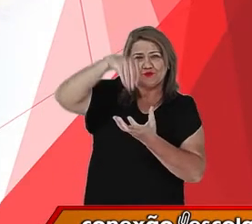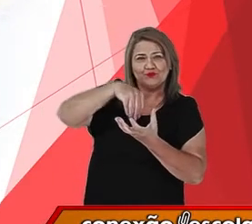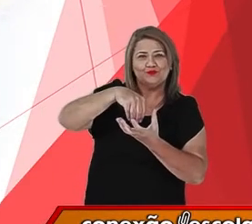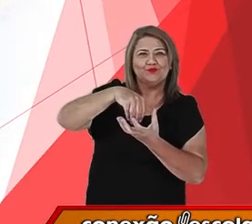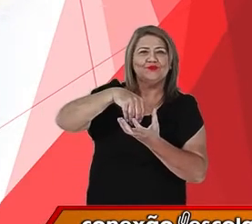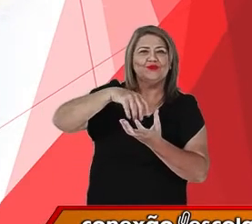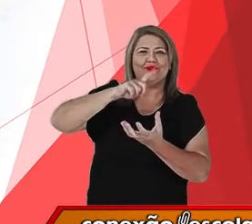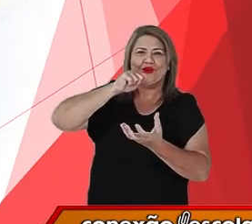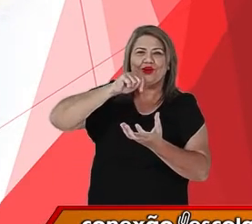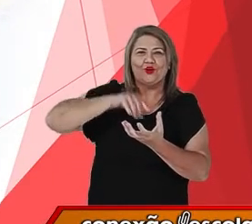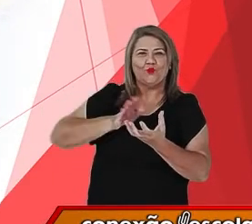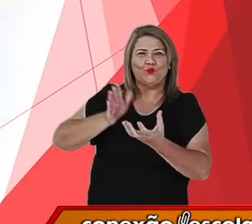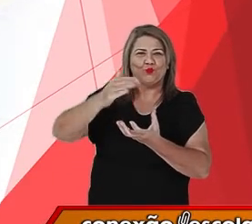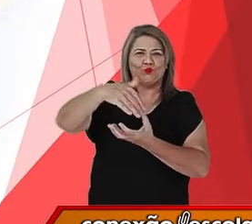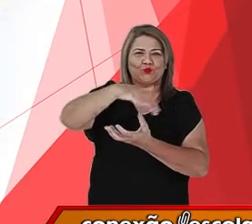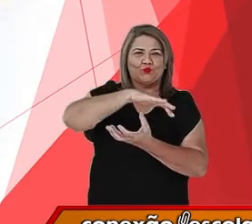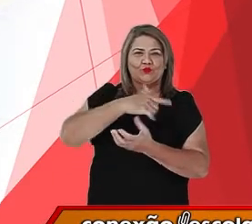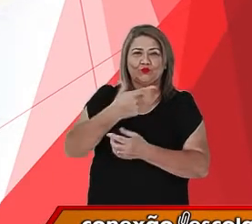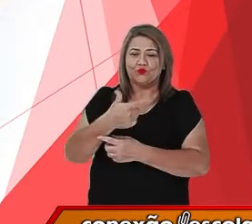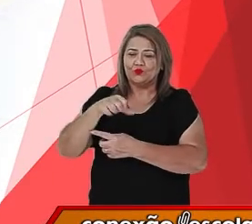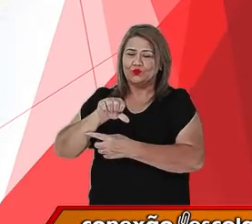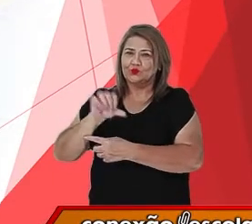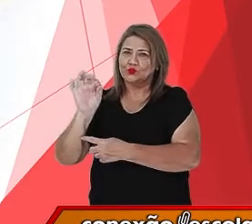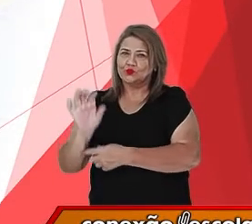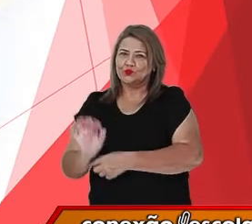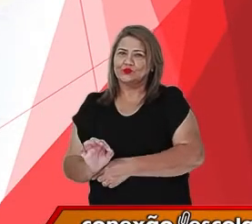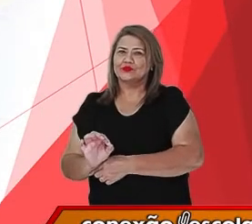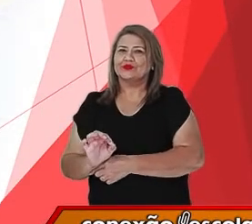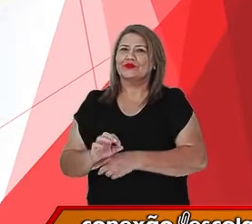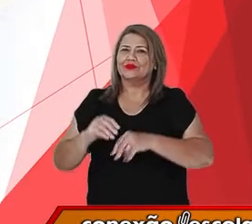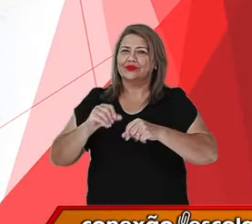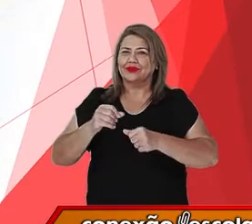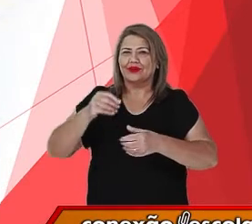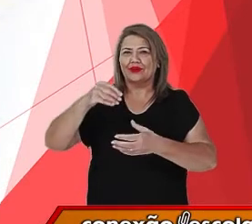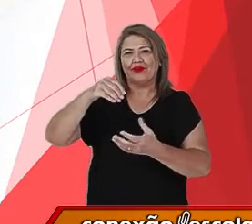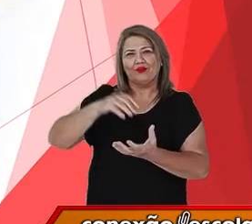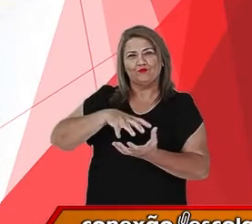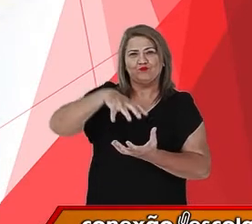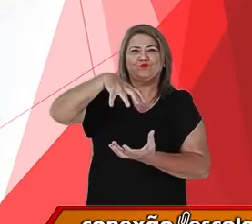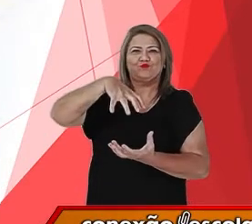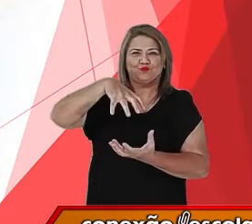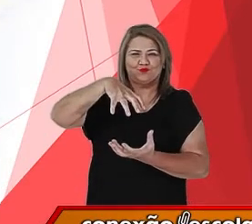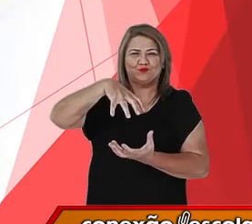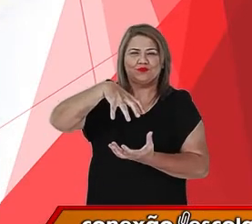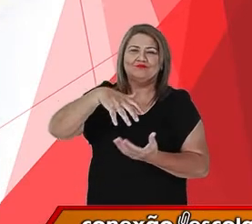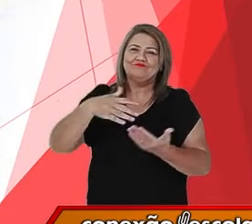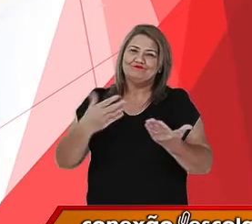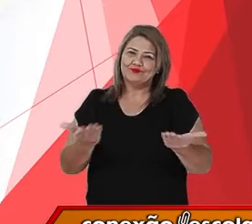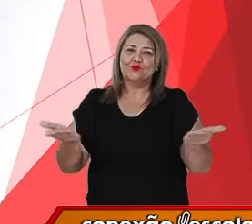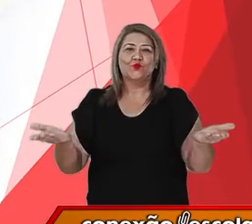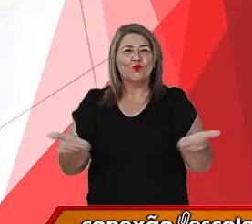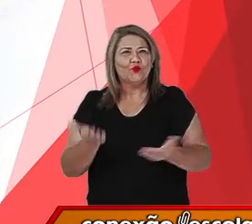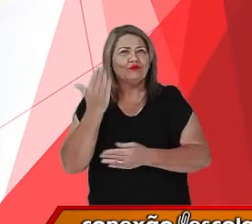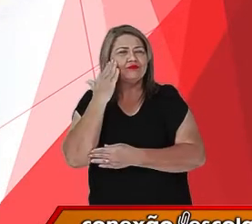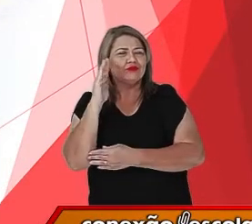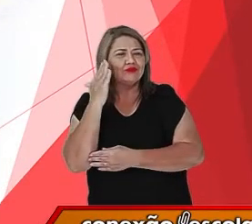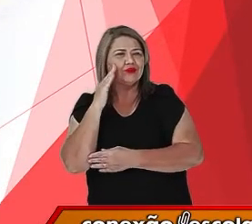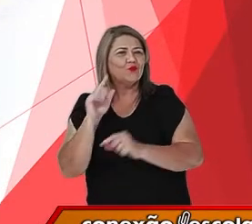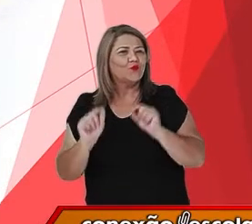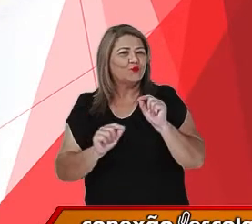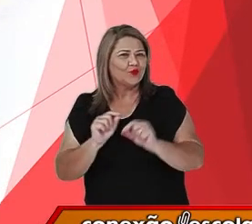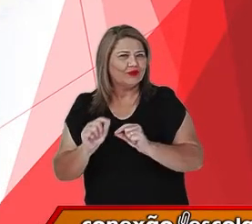e 29% por terras emersas. E é exatamente por isso que nós entendemos